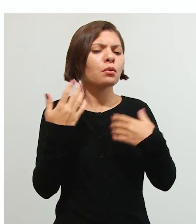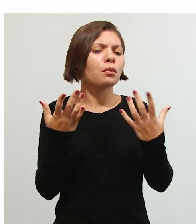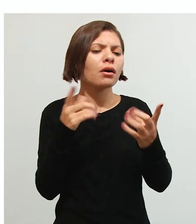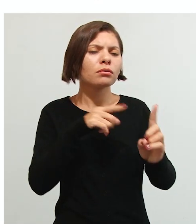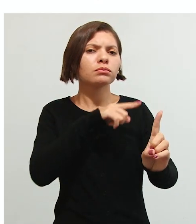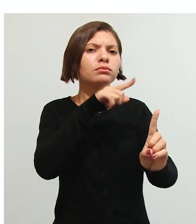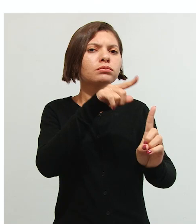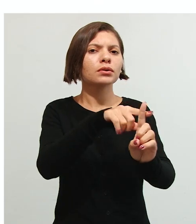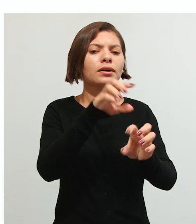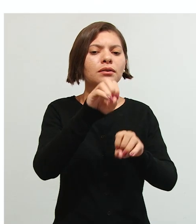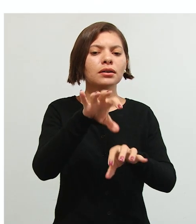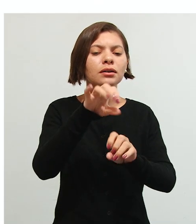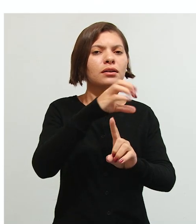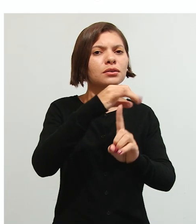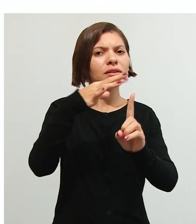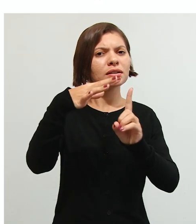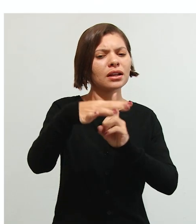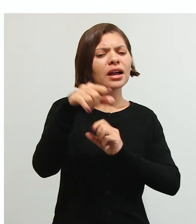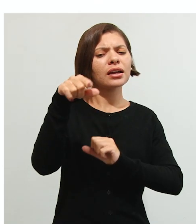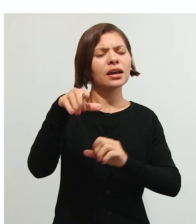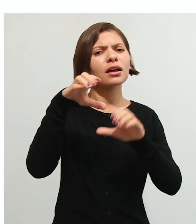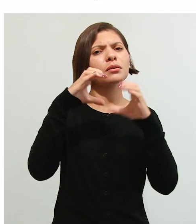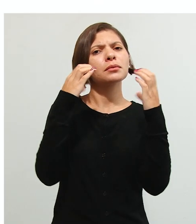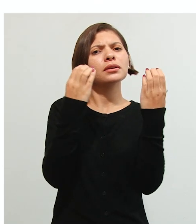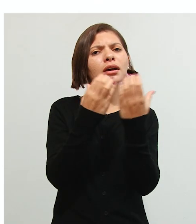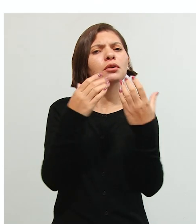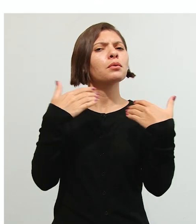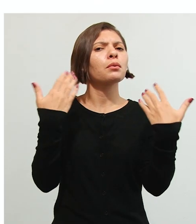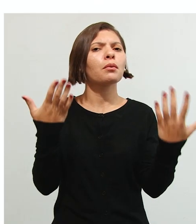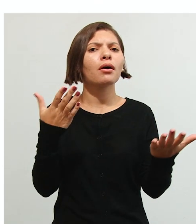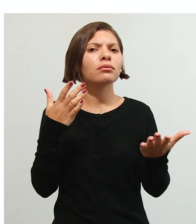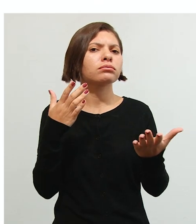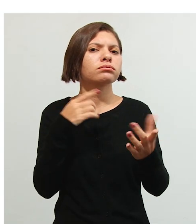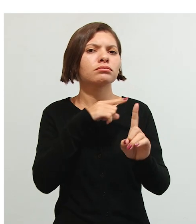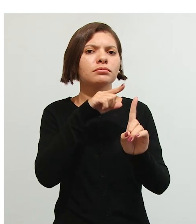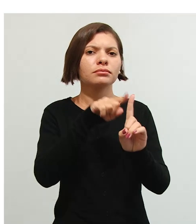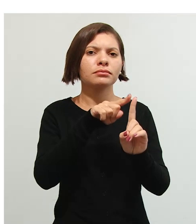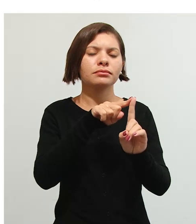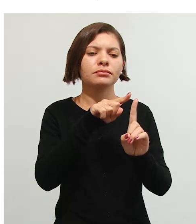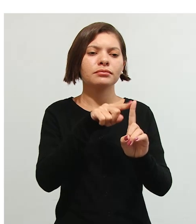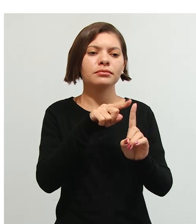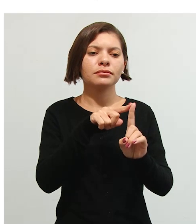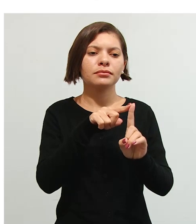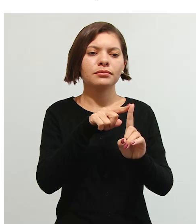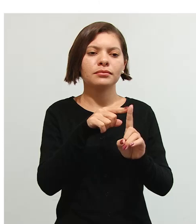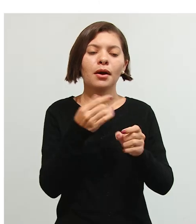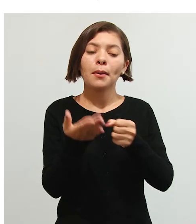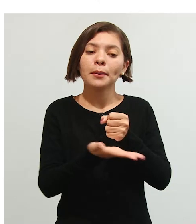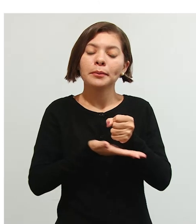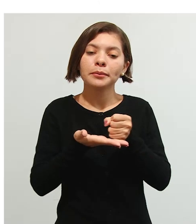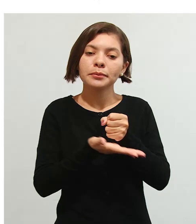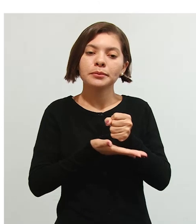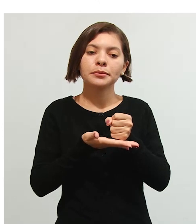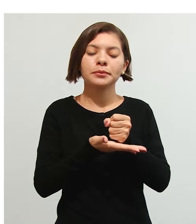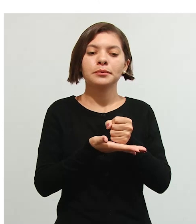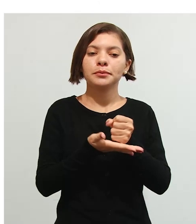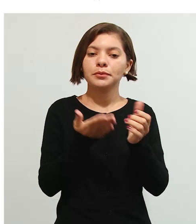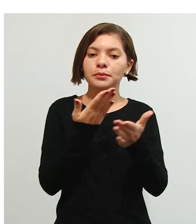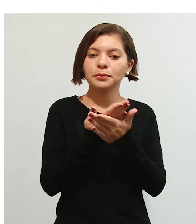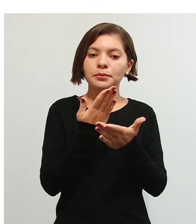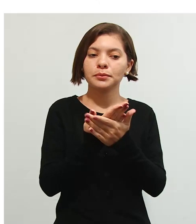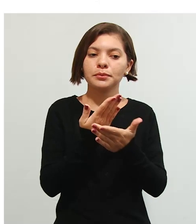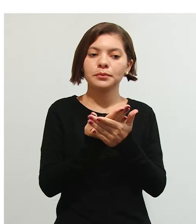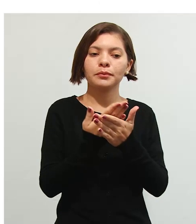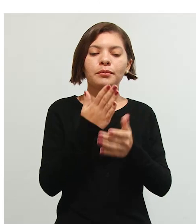papel da educação na sociedade e nessa comunidade de modo específico. Princípios da abordagem Reggio